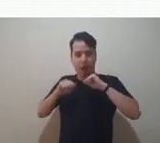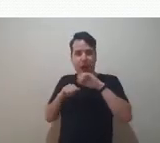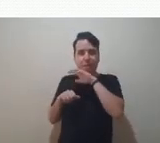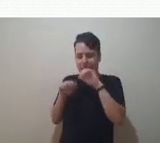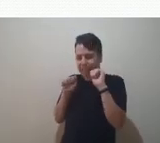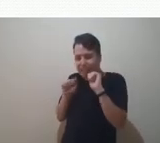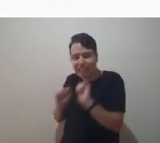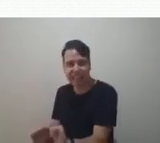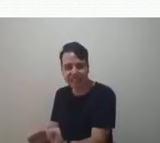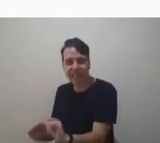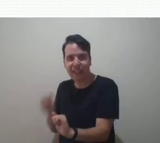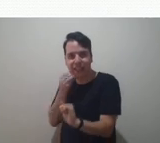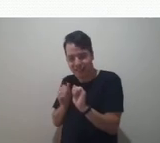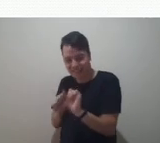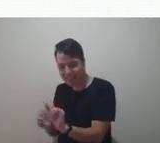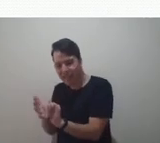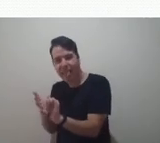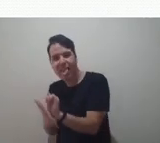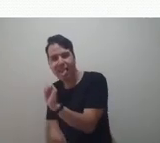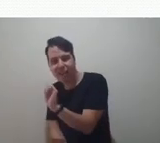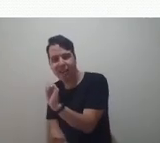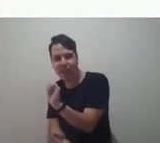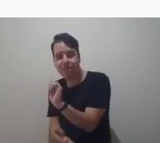né? Ele tenta parar o movimento com